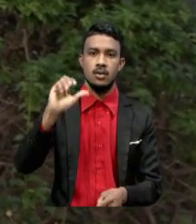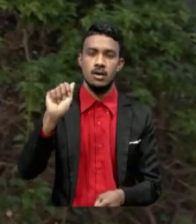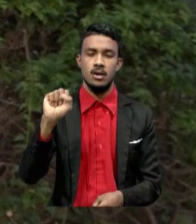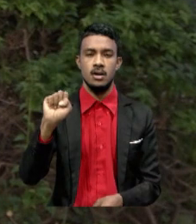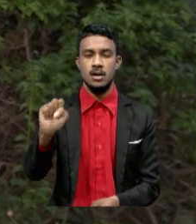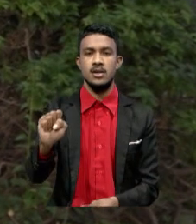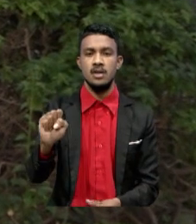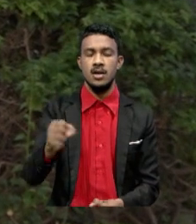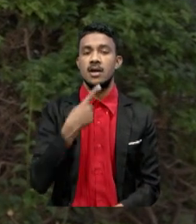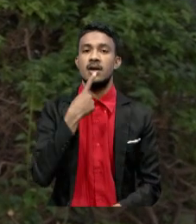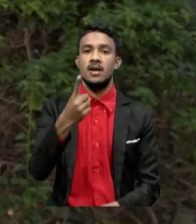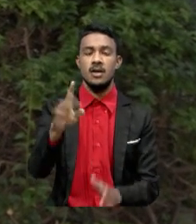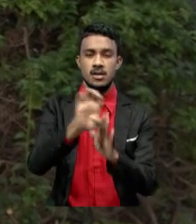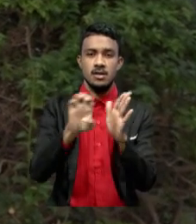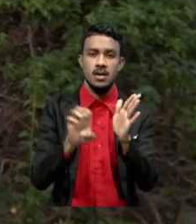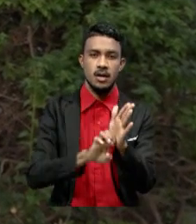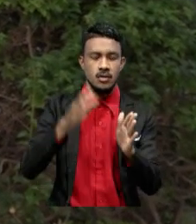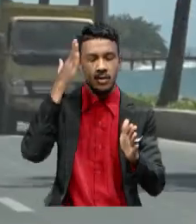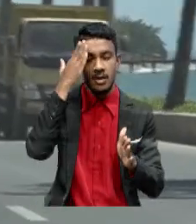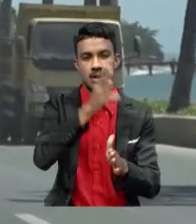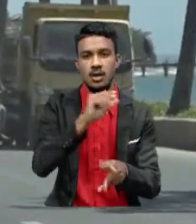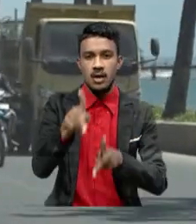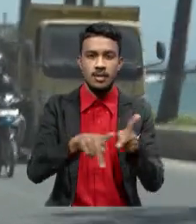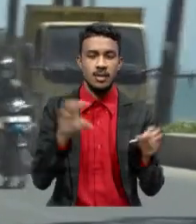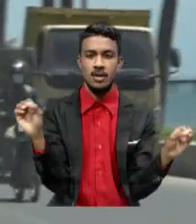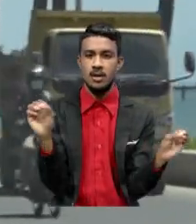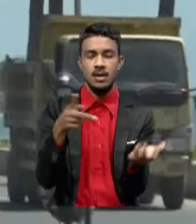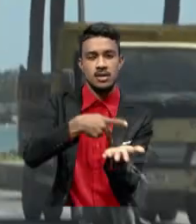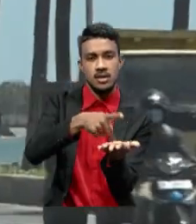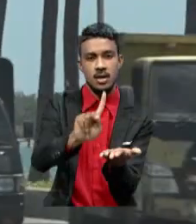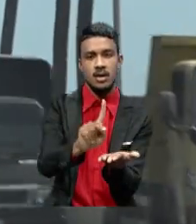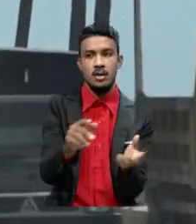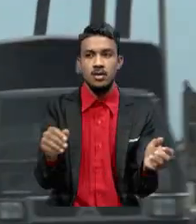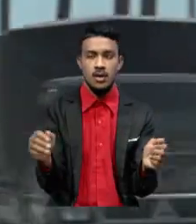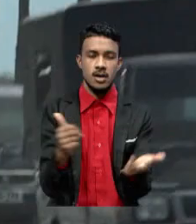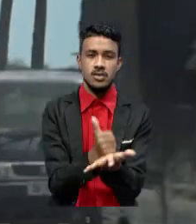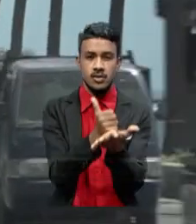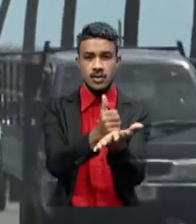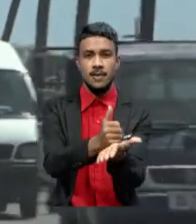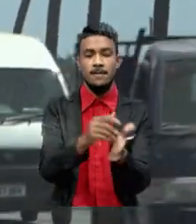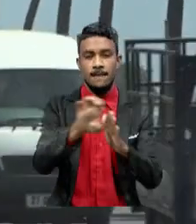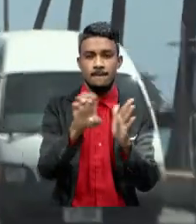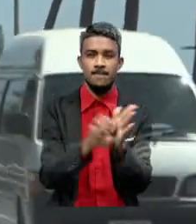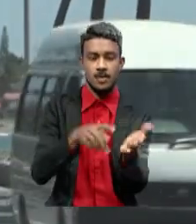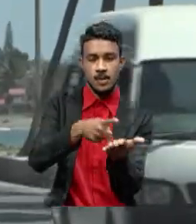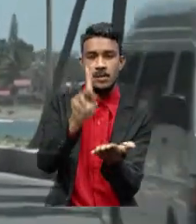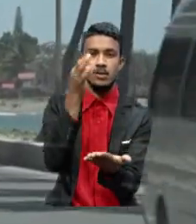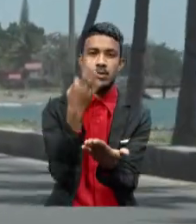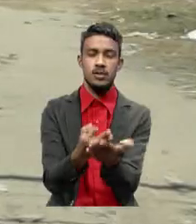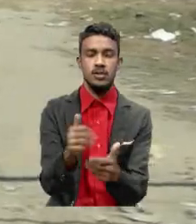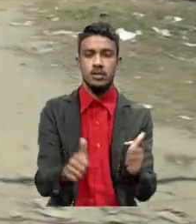reforça, Estado se notifica a empresa Hirak Nebe Lacorre Coopera o Estado, Rodicelo Taxa, Nune, processa tuir